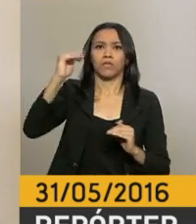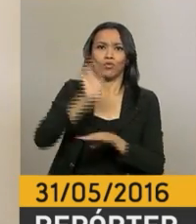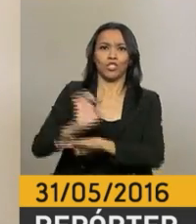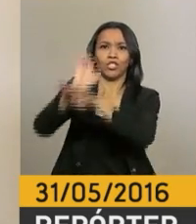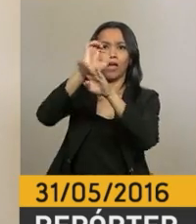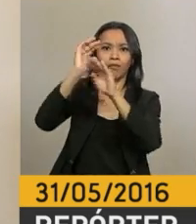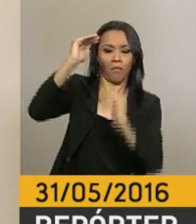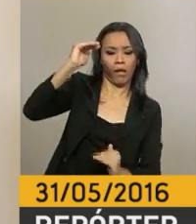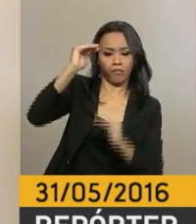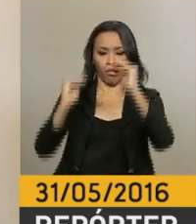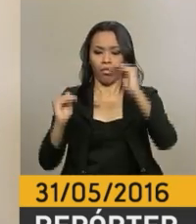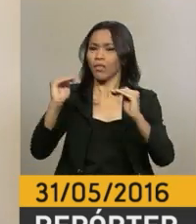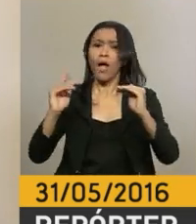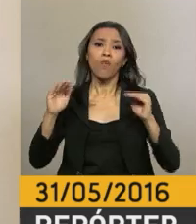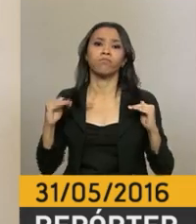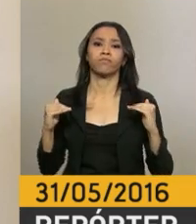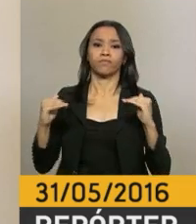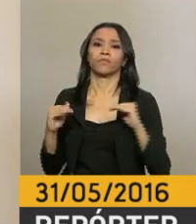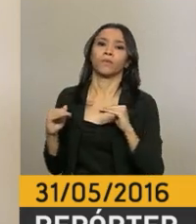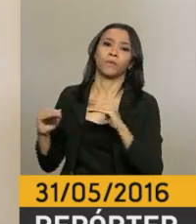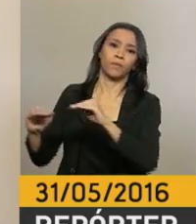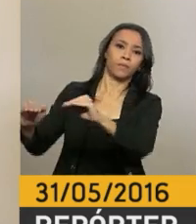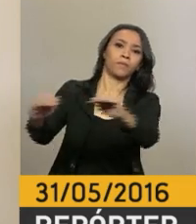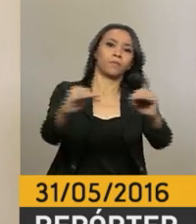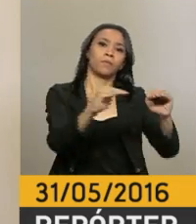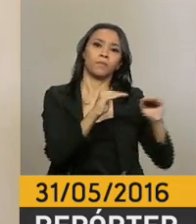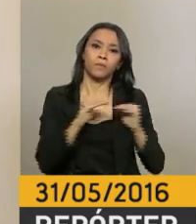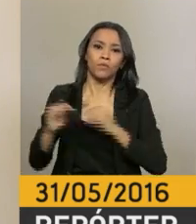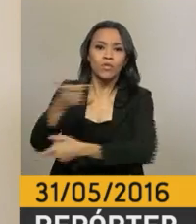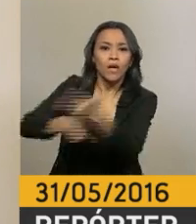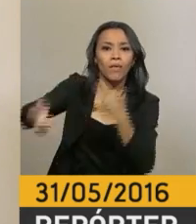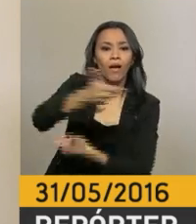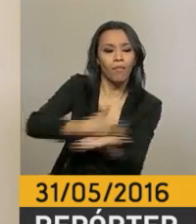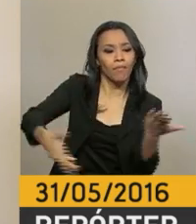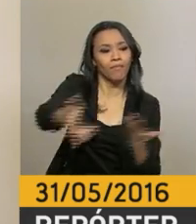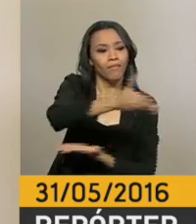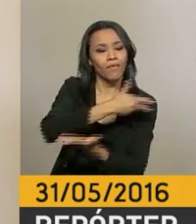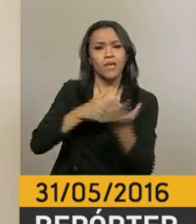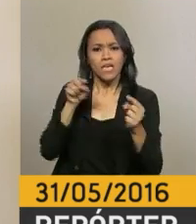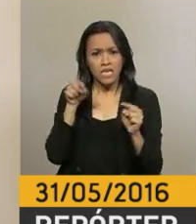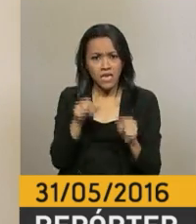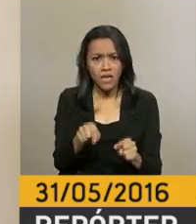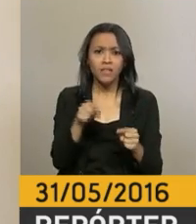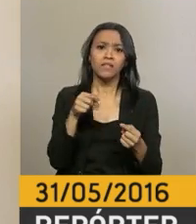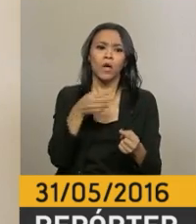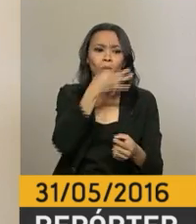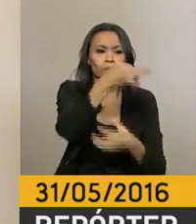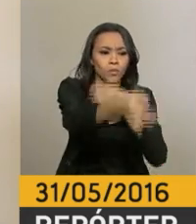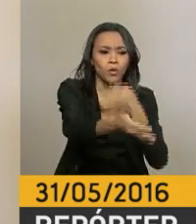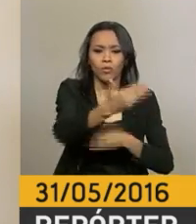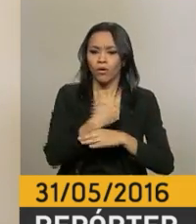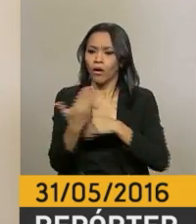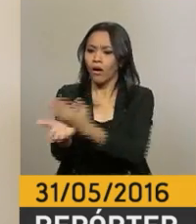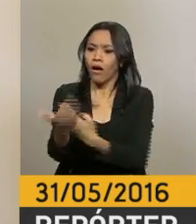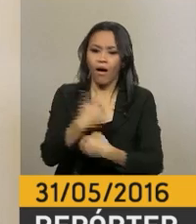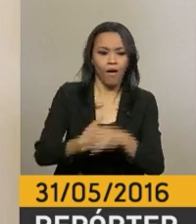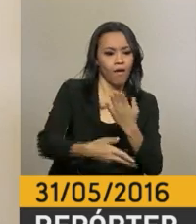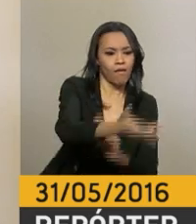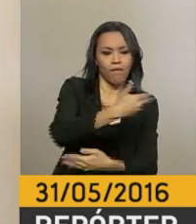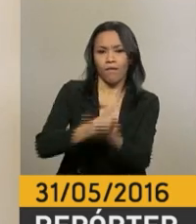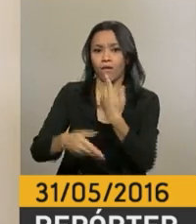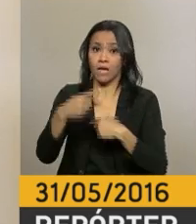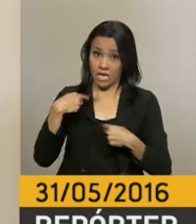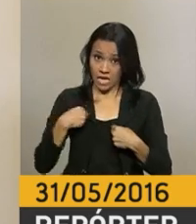parceria, auxílio. E esse auxílio se dará com medidas concretas que nós estávamos planejando em São Paulo e eu